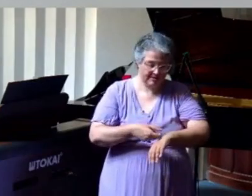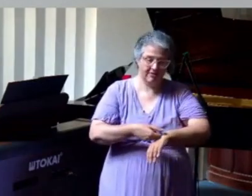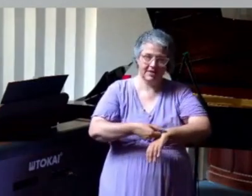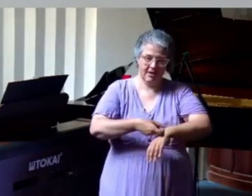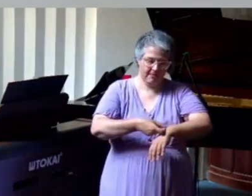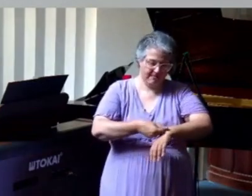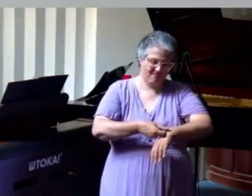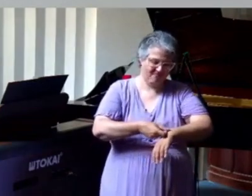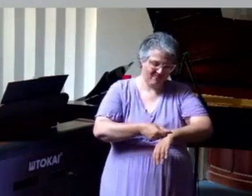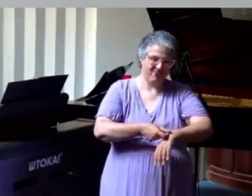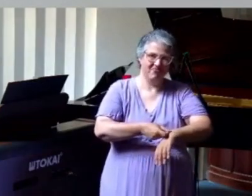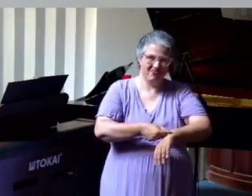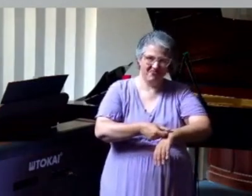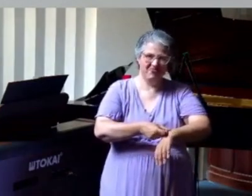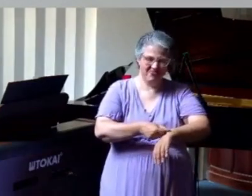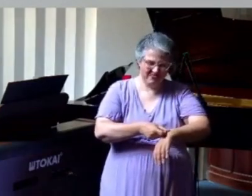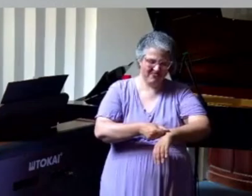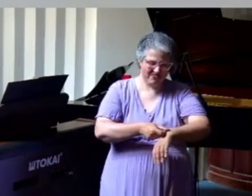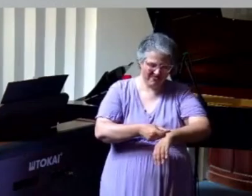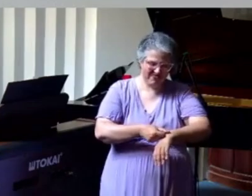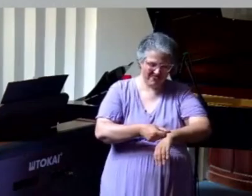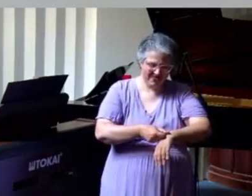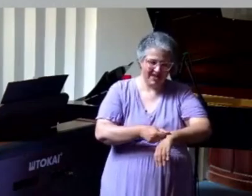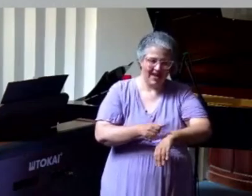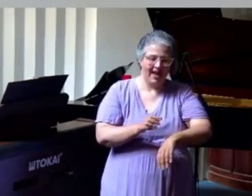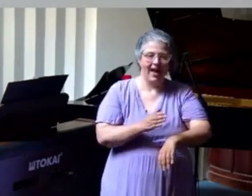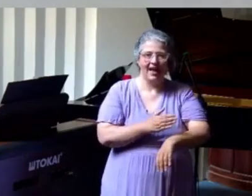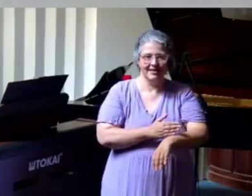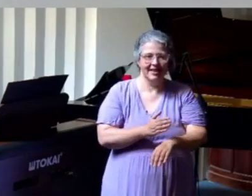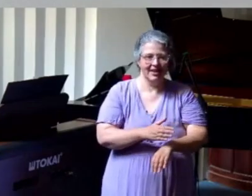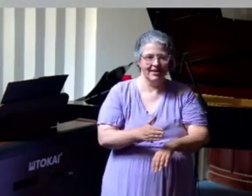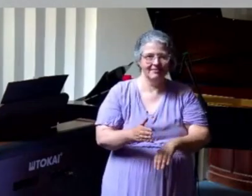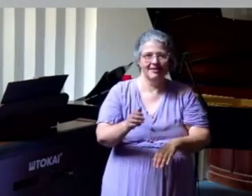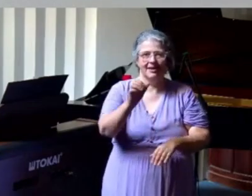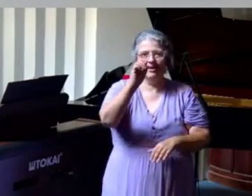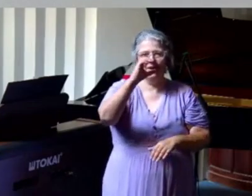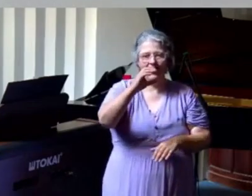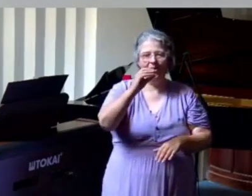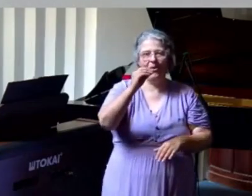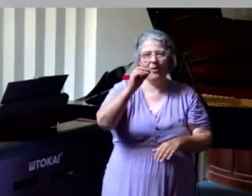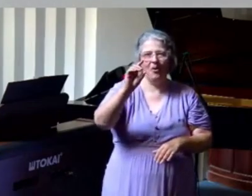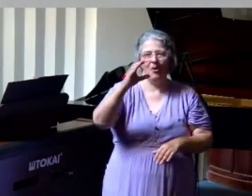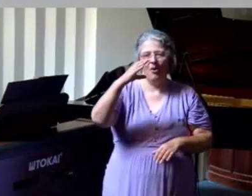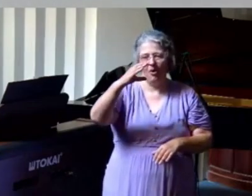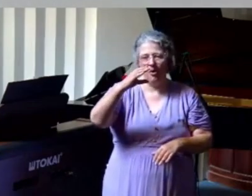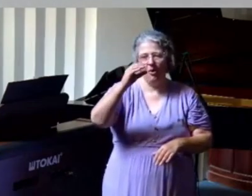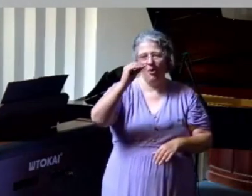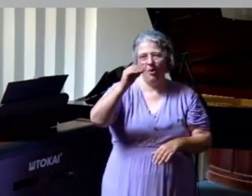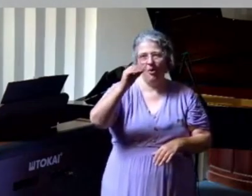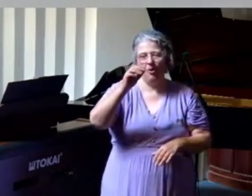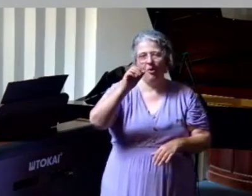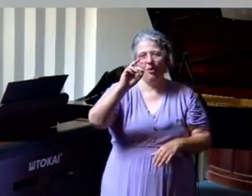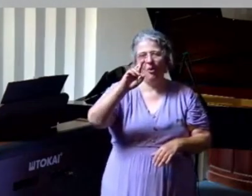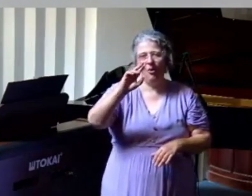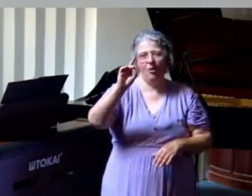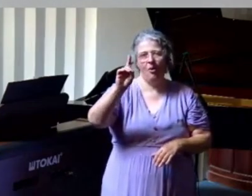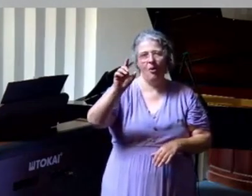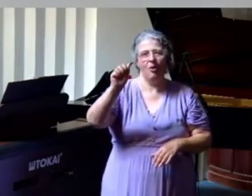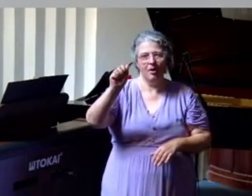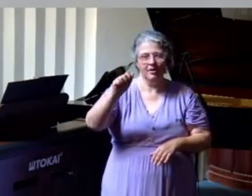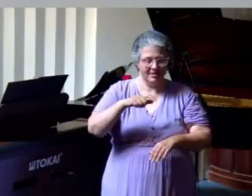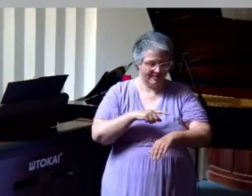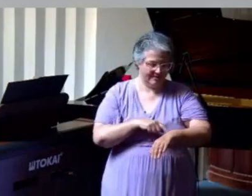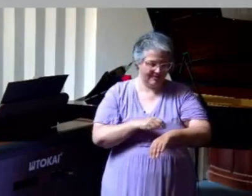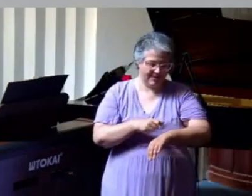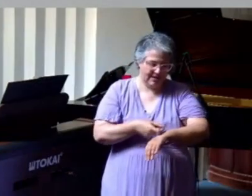Acreditem. Esse meu é um a corda dos anos 60. A corda dos anos 60. Hoje pela